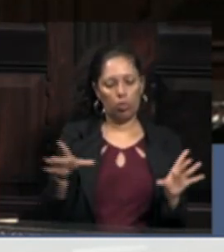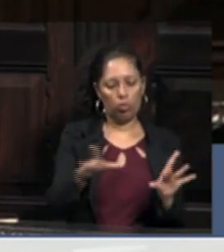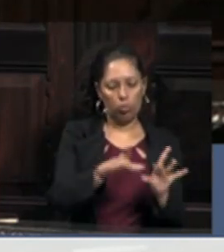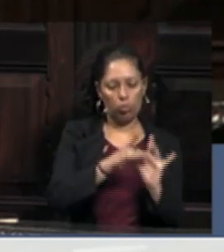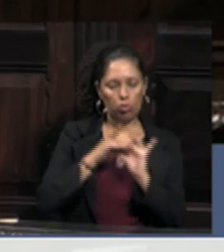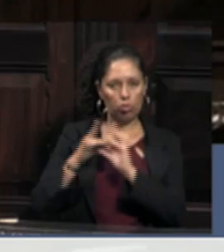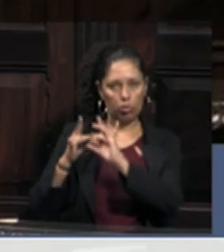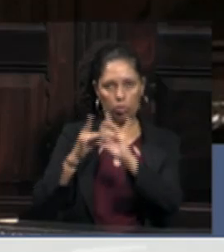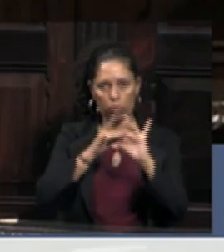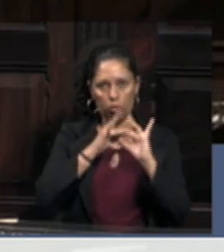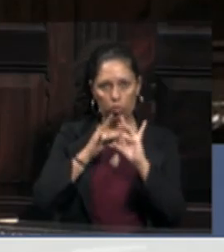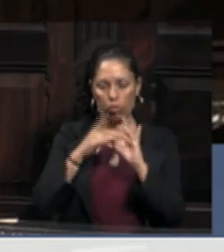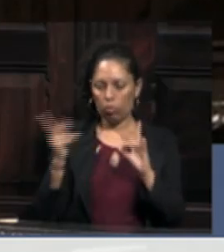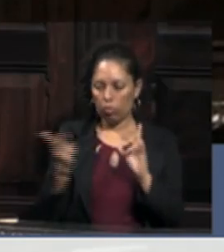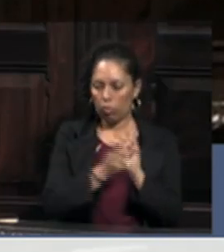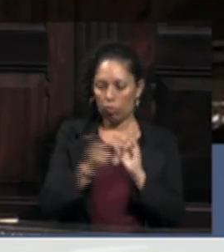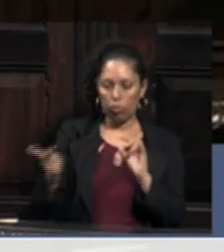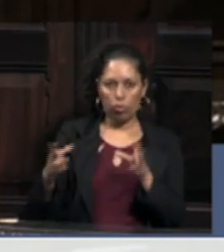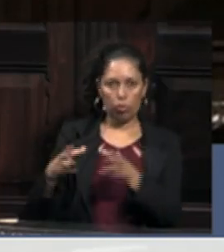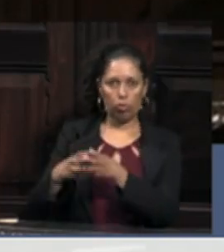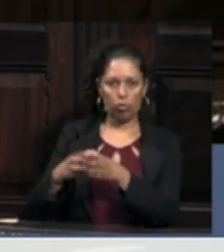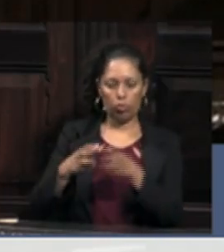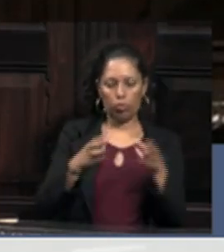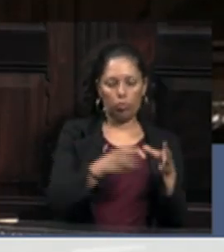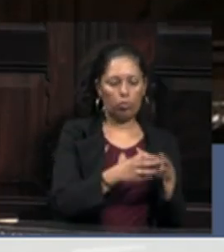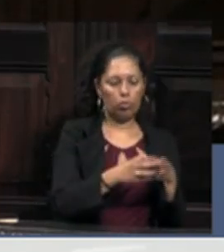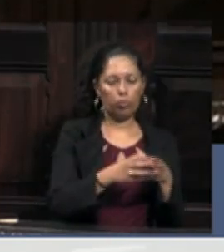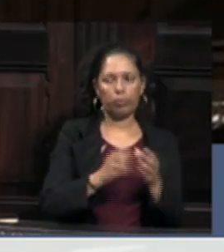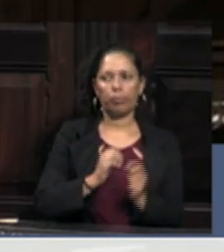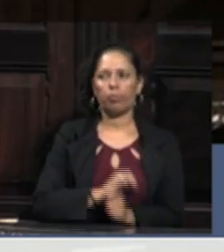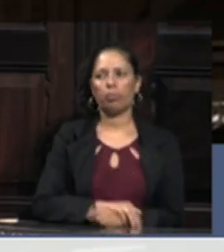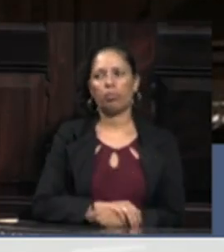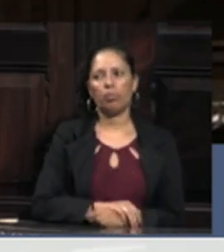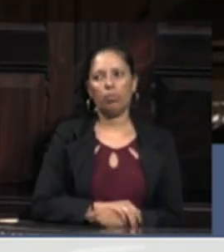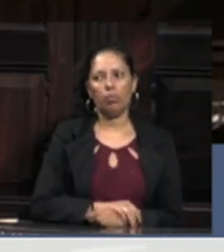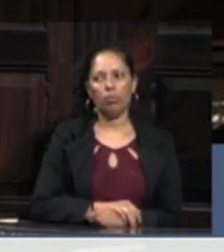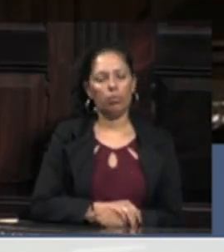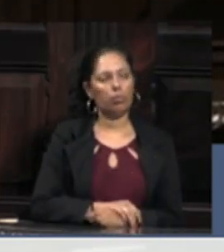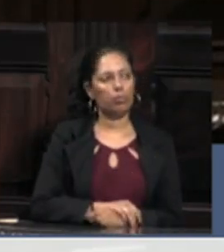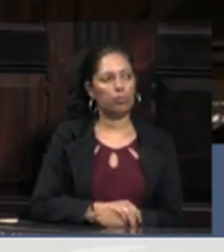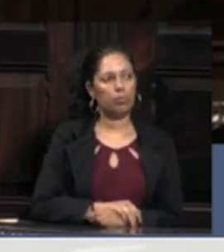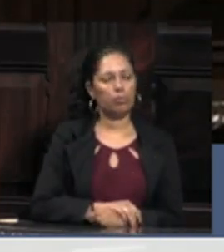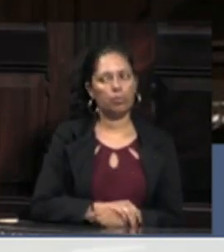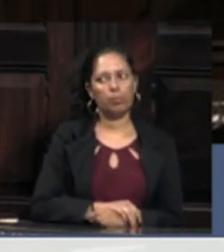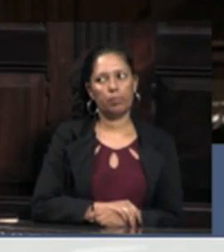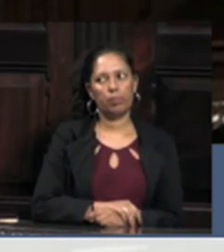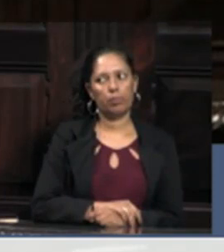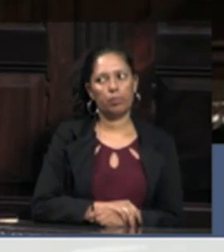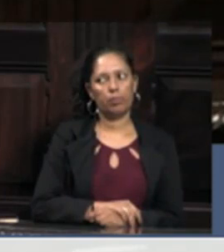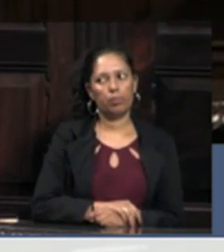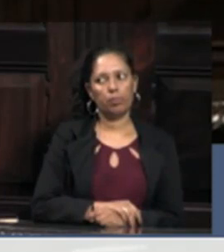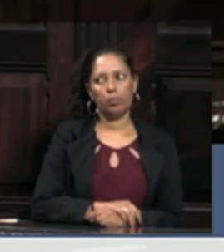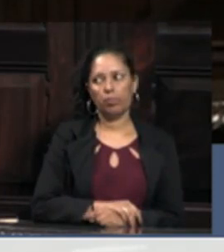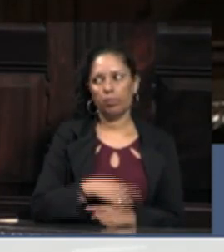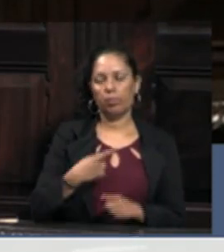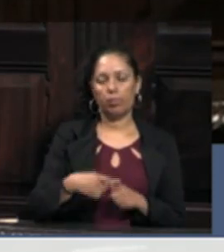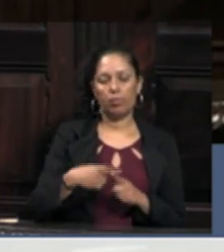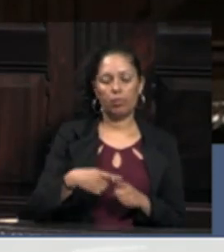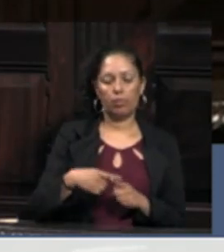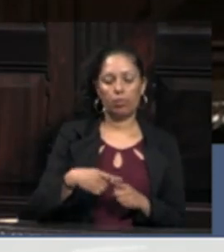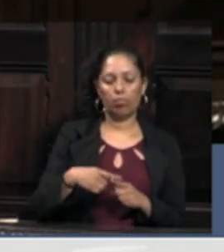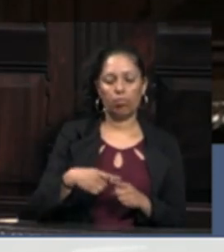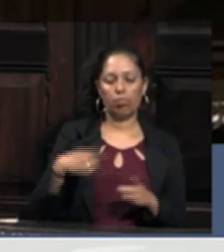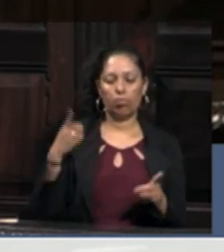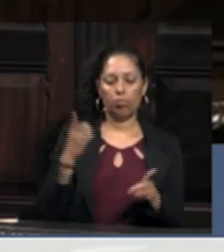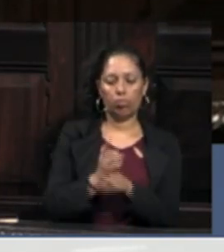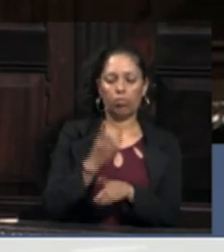financeiro para o fundo previdenciário, para que haja um equilíbrio